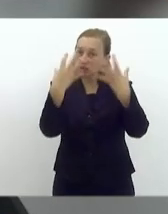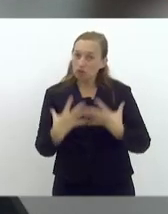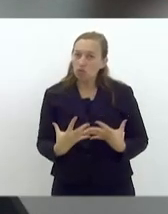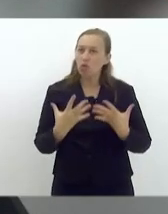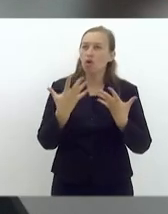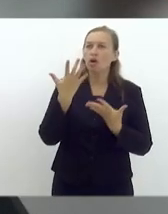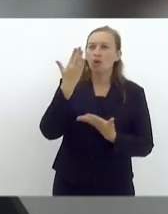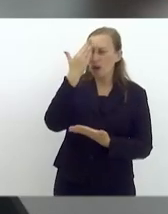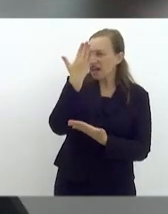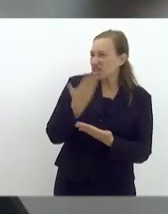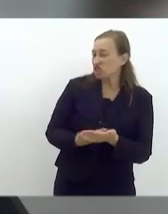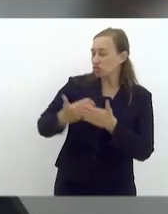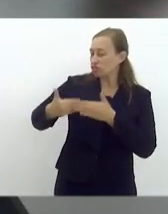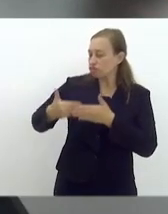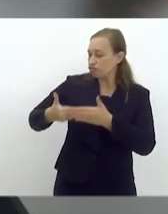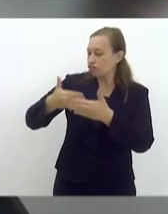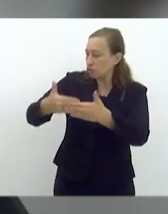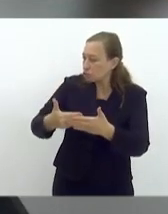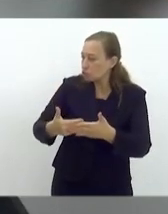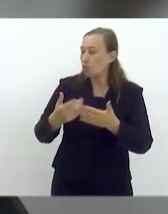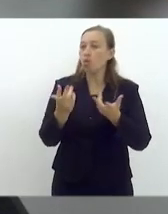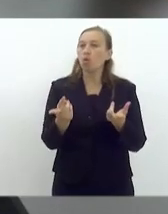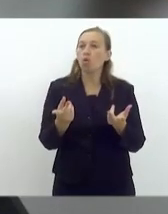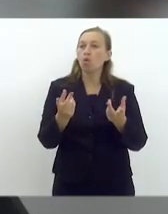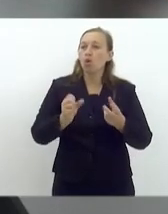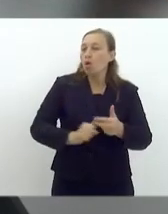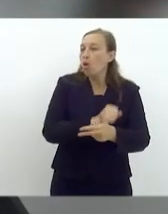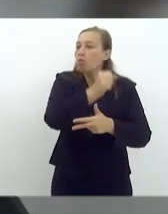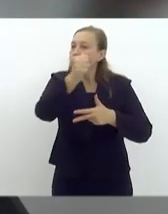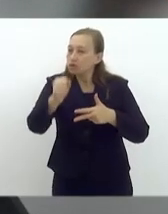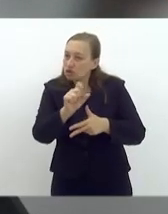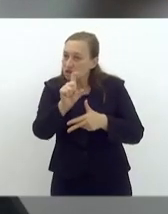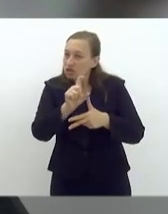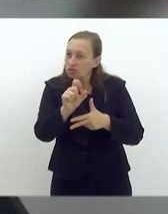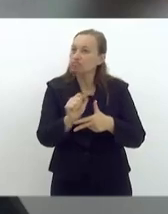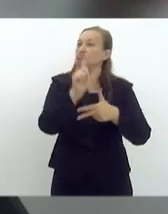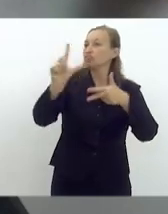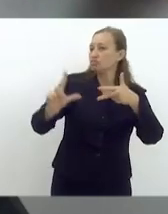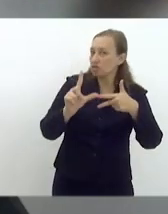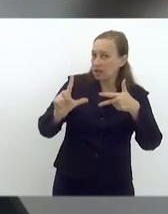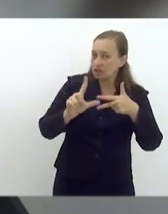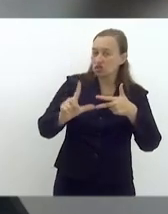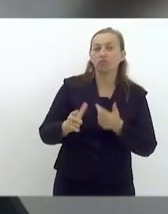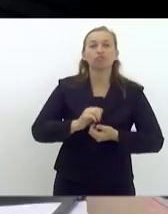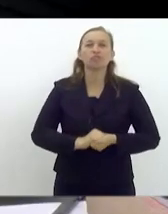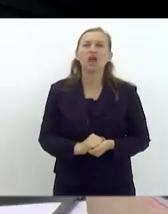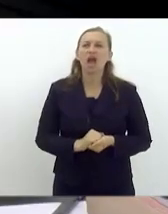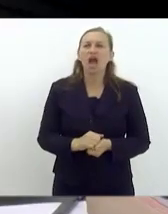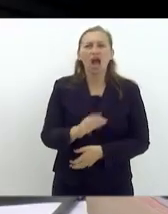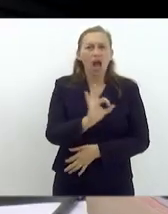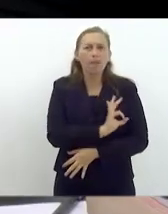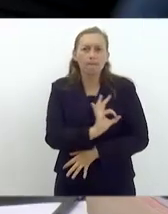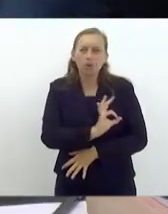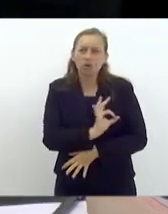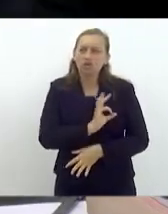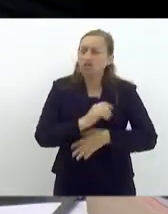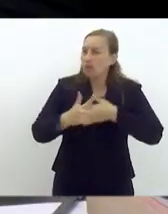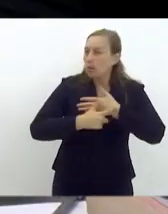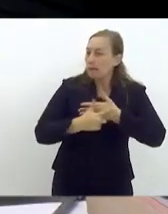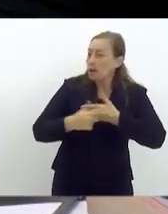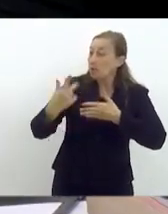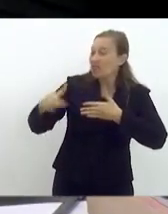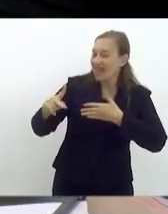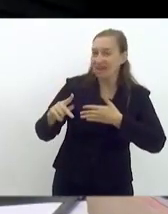já se avançou No Poder Executivo no Poder Legislativo a polícia faz o papel dela